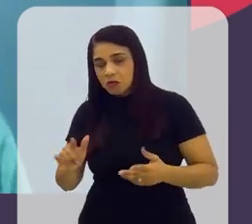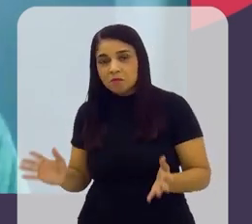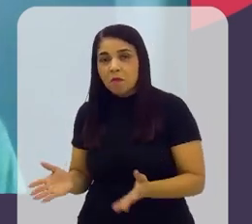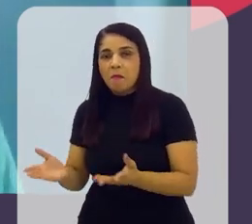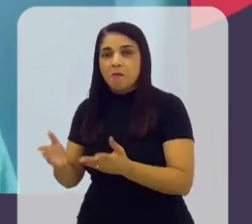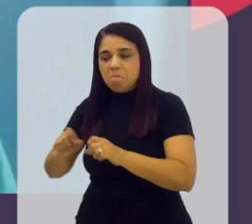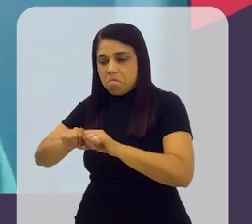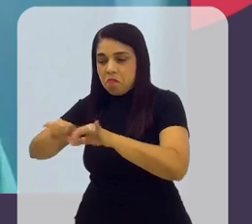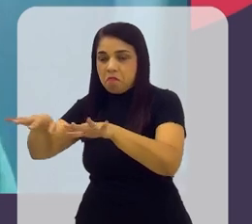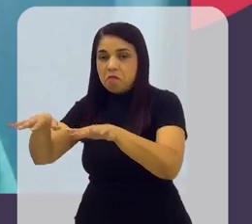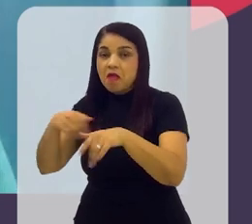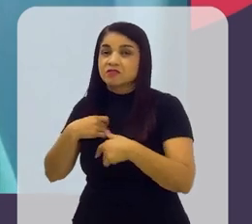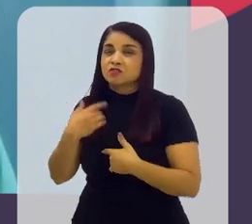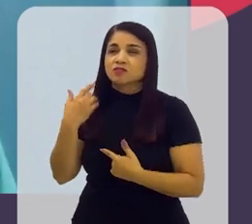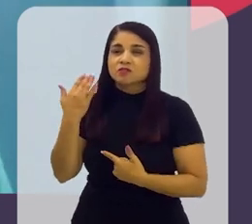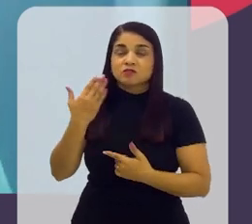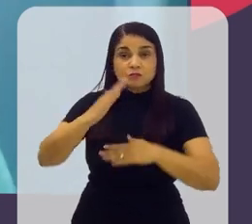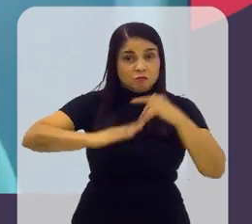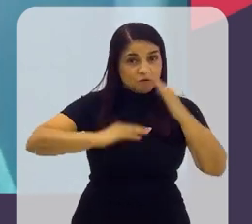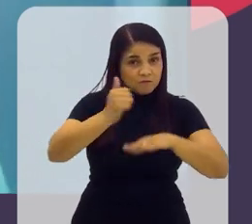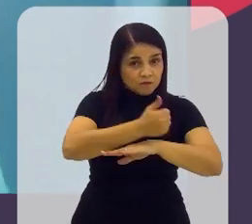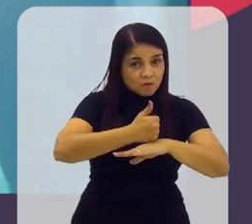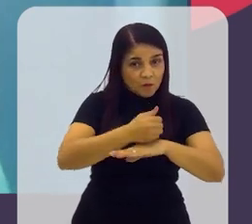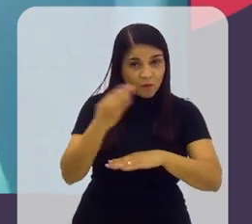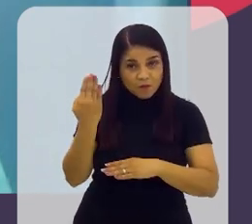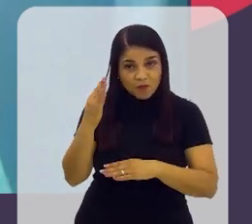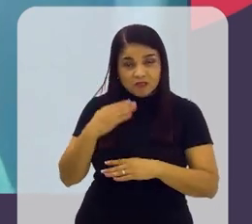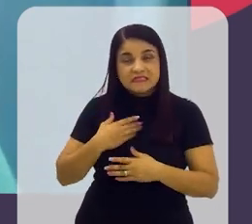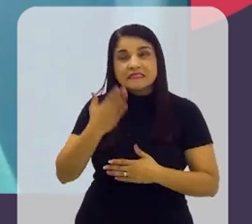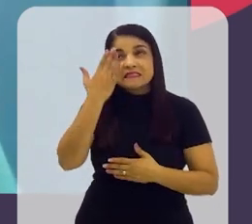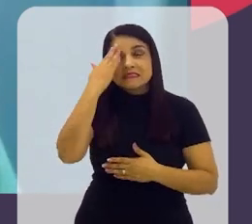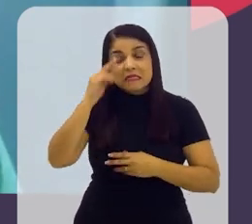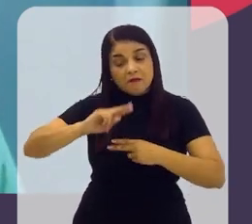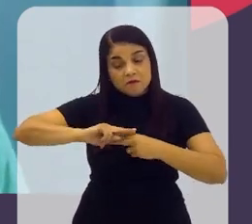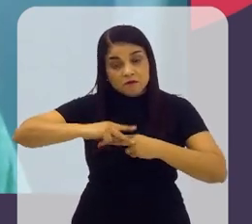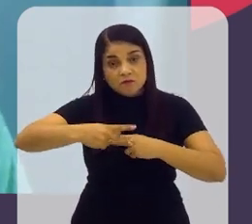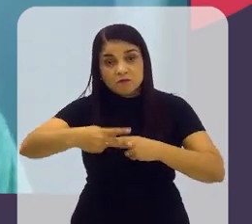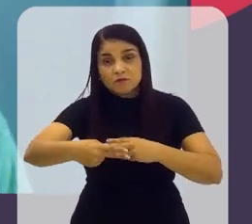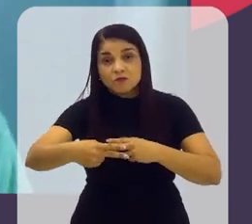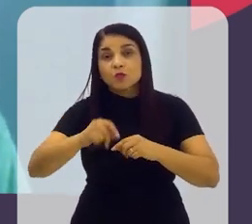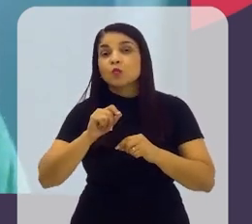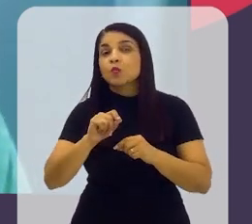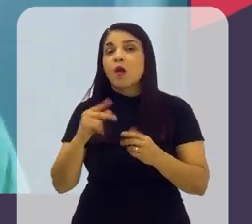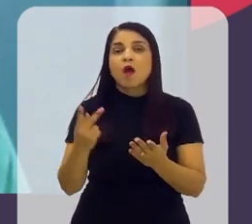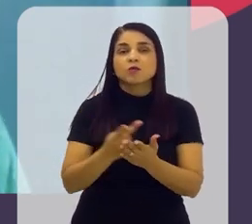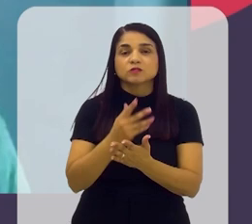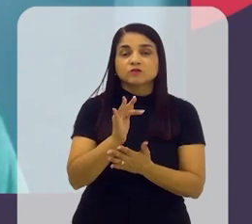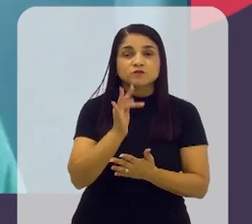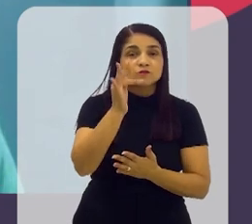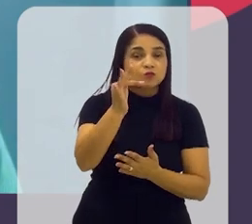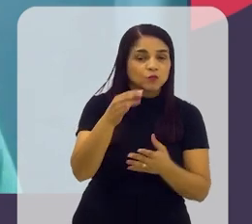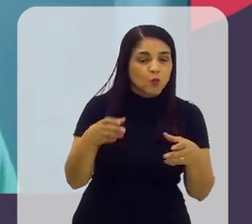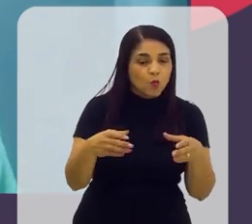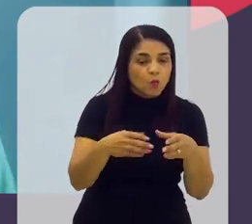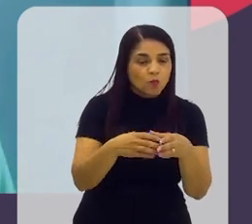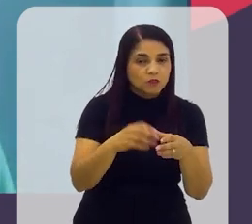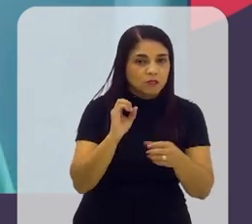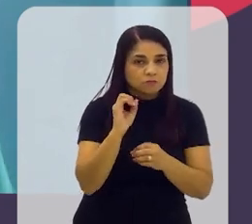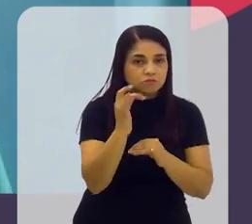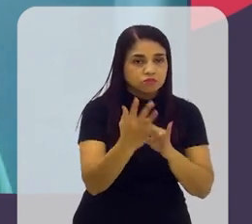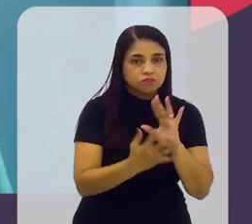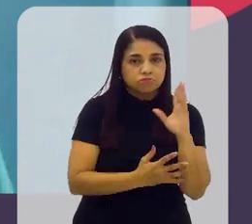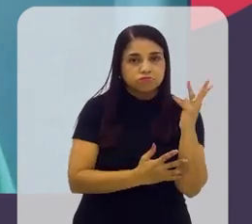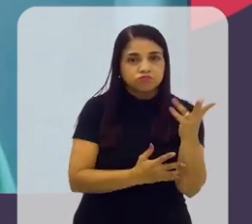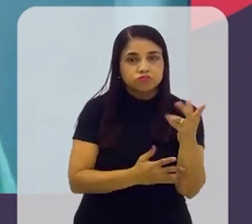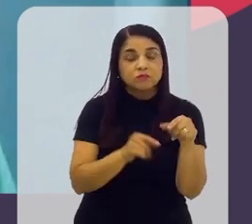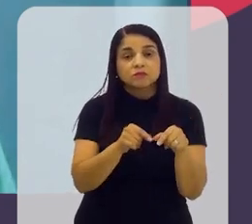biólogo, enquanto ecólogo, a gente tenta entender as consequências disso, né? Como é o que vai acontecer com essas comunidades de plantas,